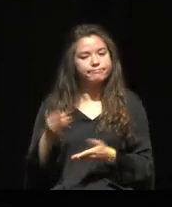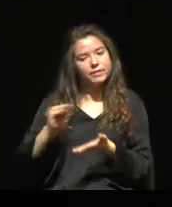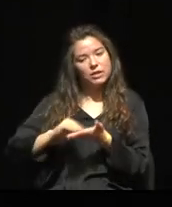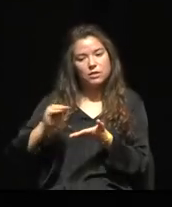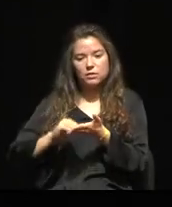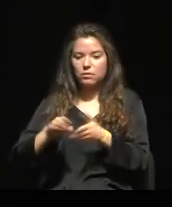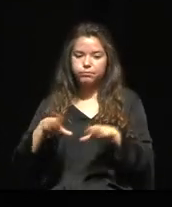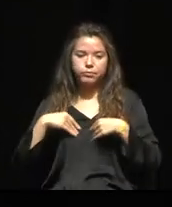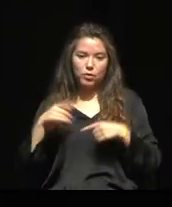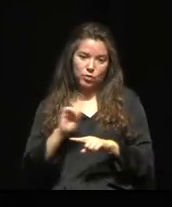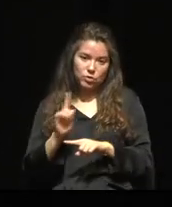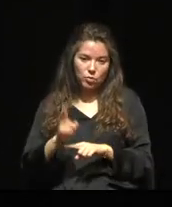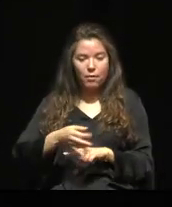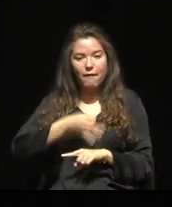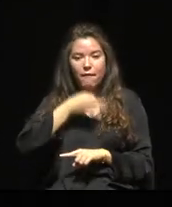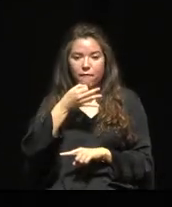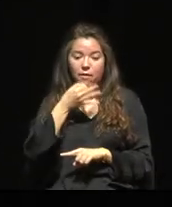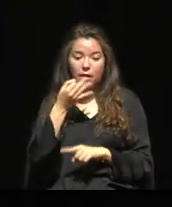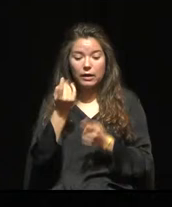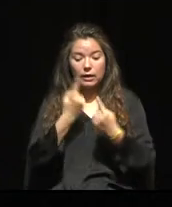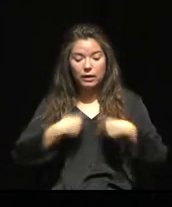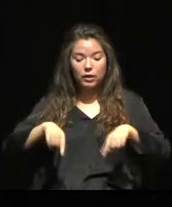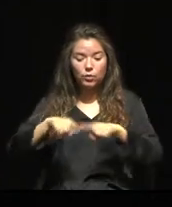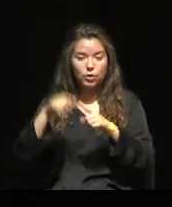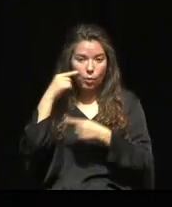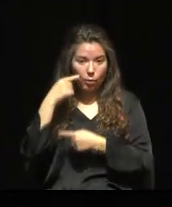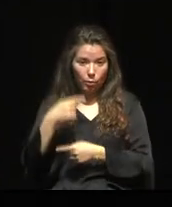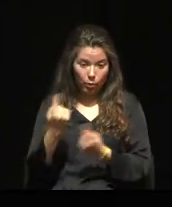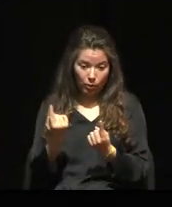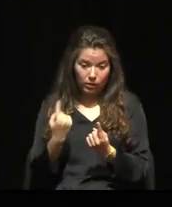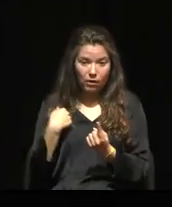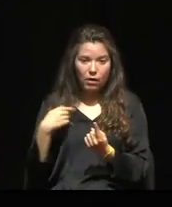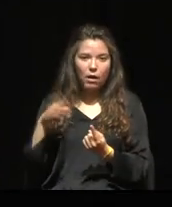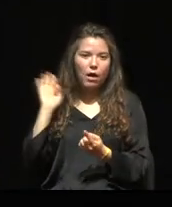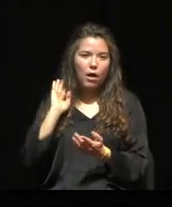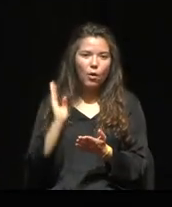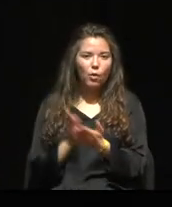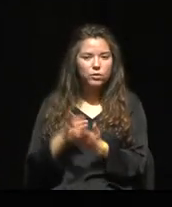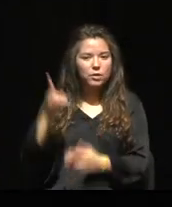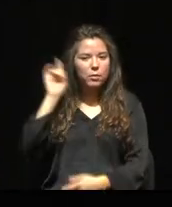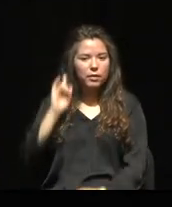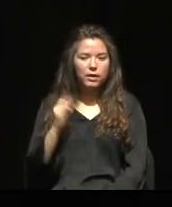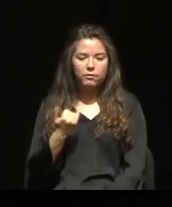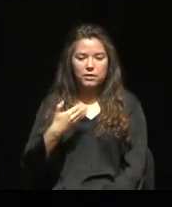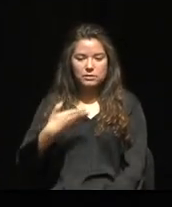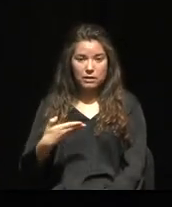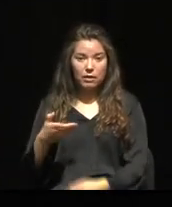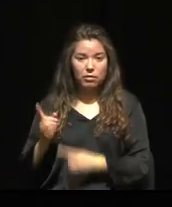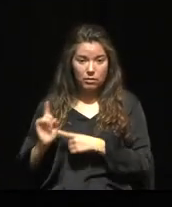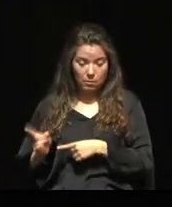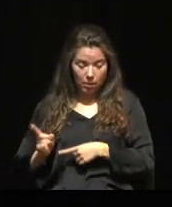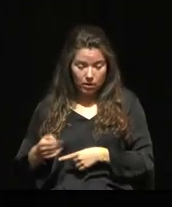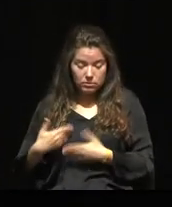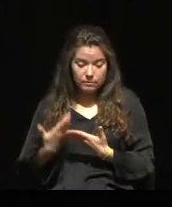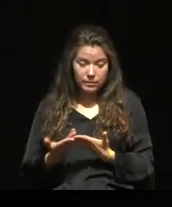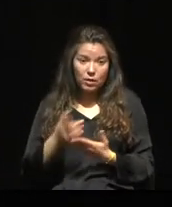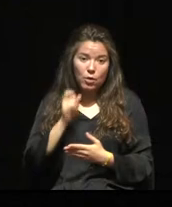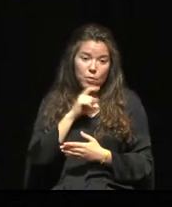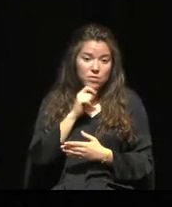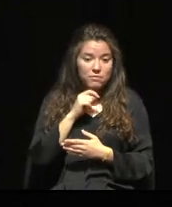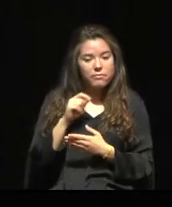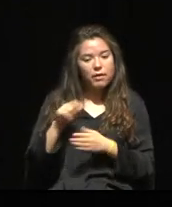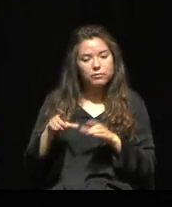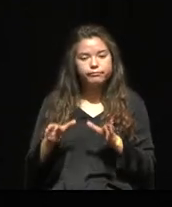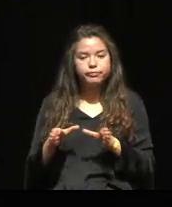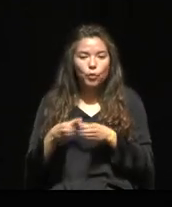inscrição para intervir na em reunião pública a última ocorreu a 27 de Março Possivelmente o Executivo não